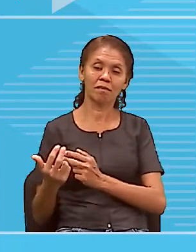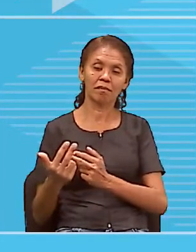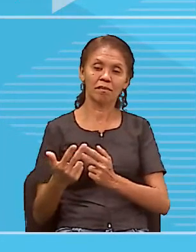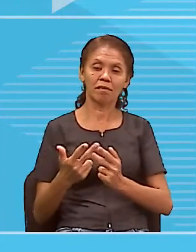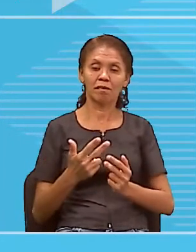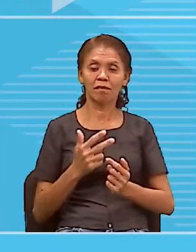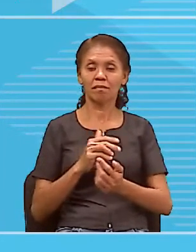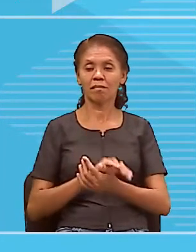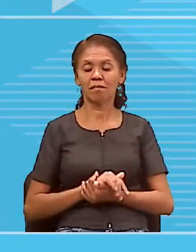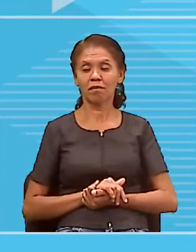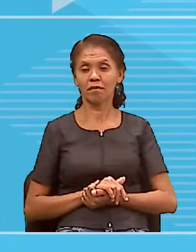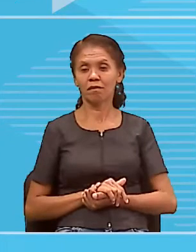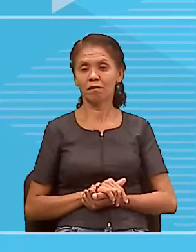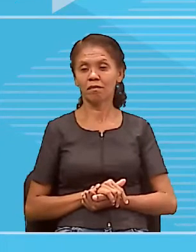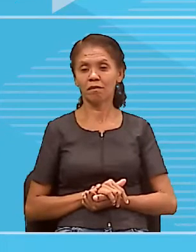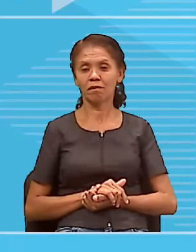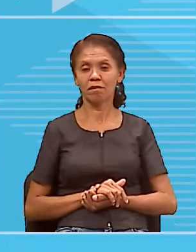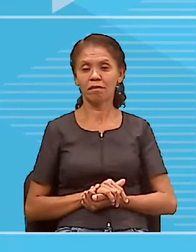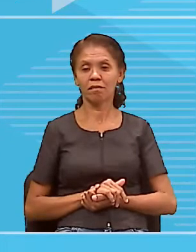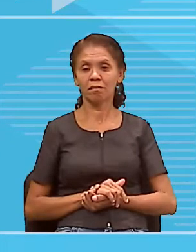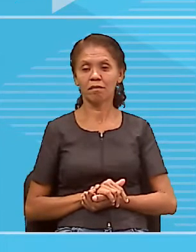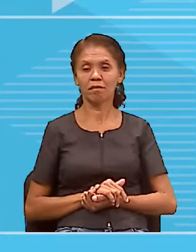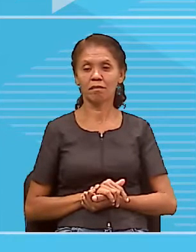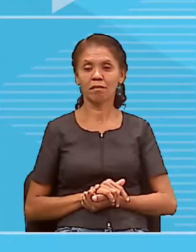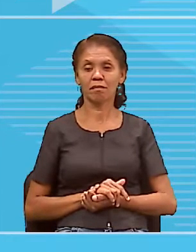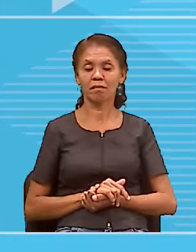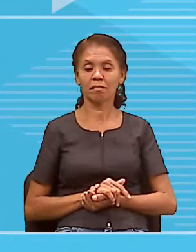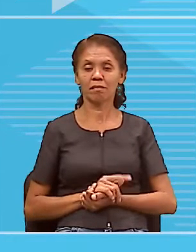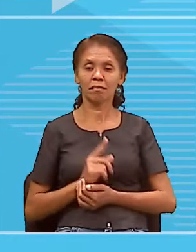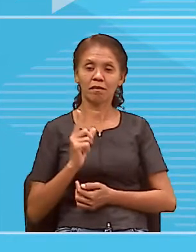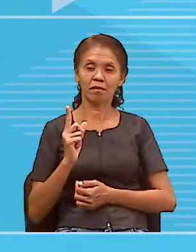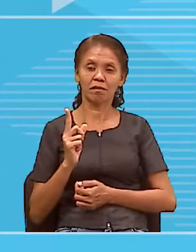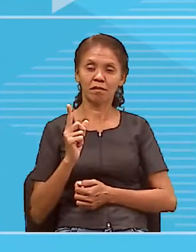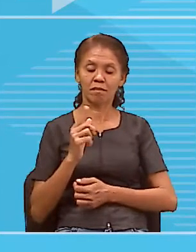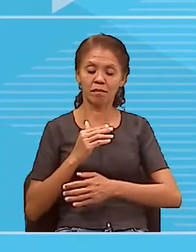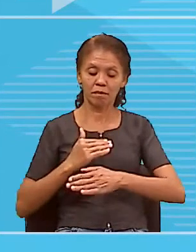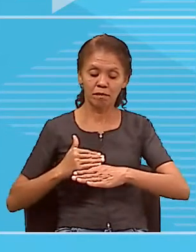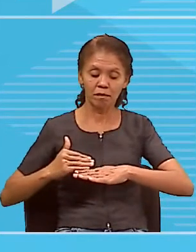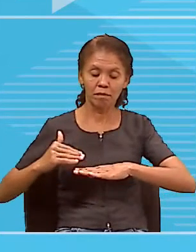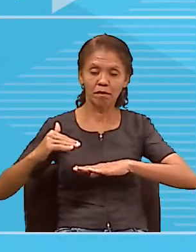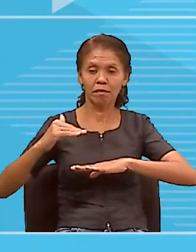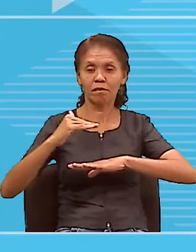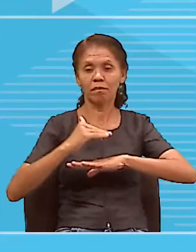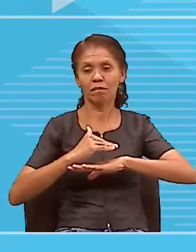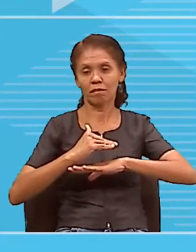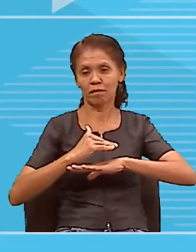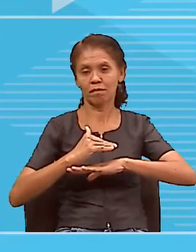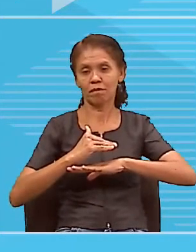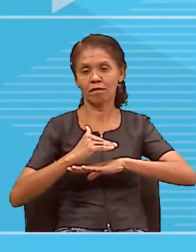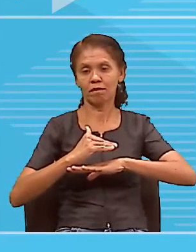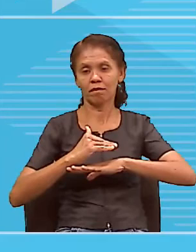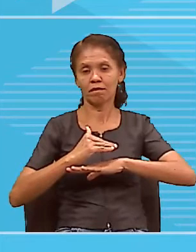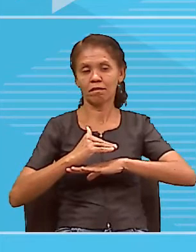ambiente uma sobrepondo a outra